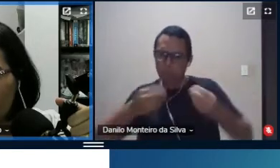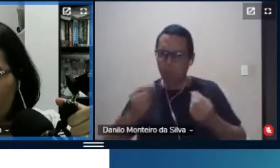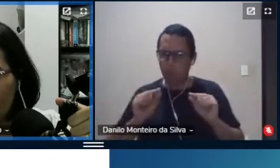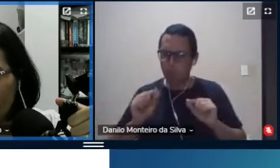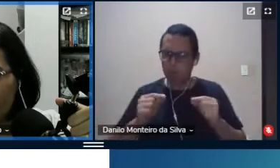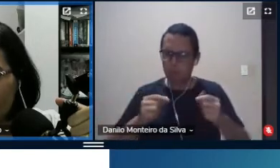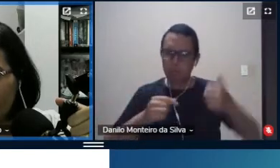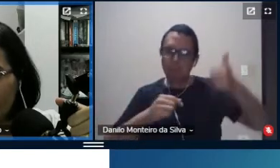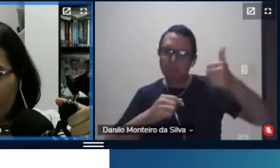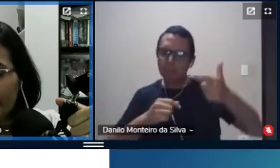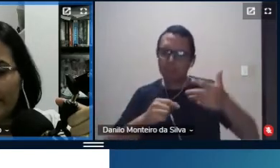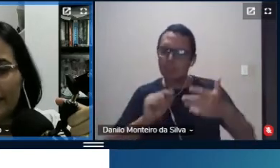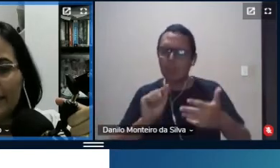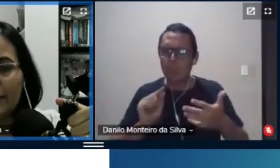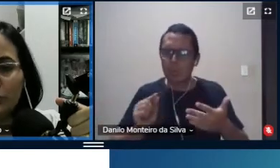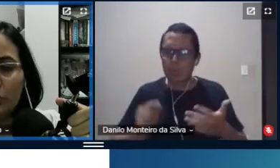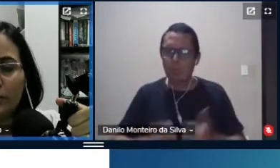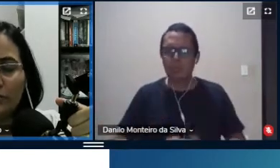como